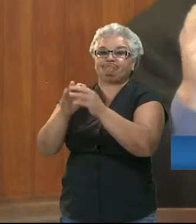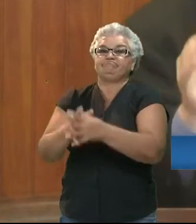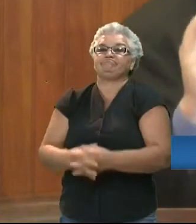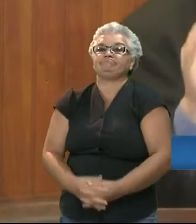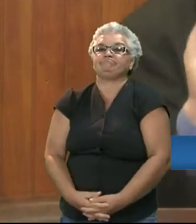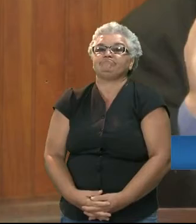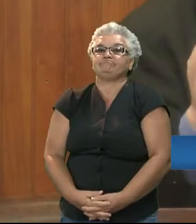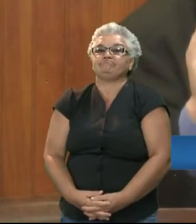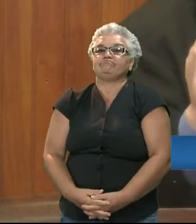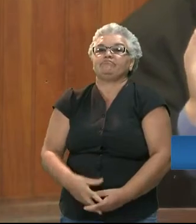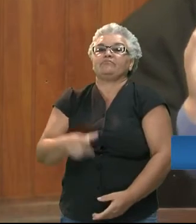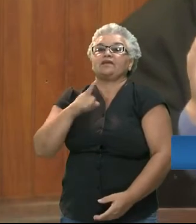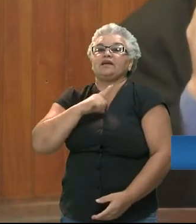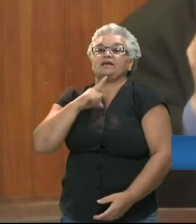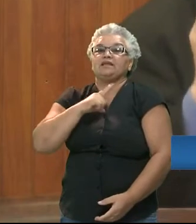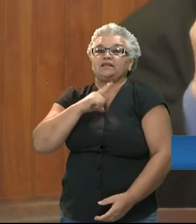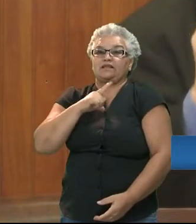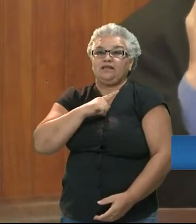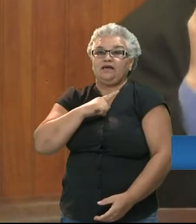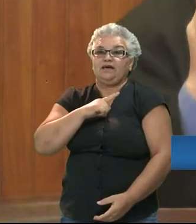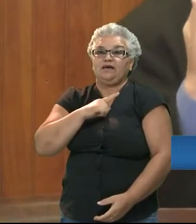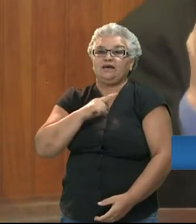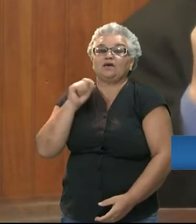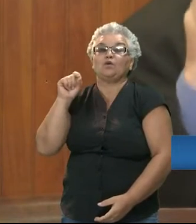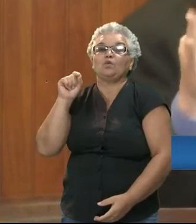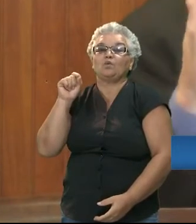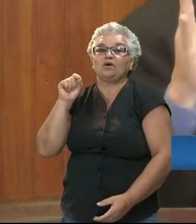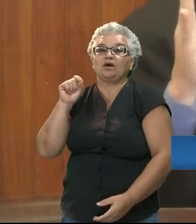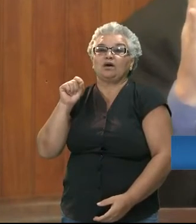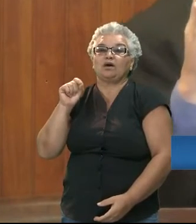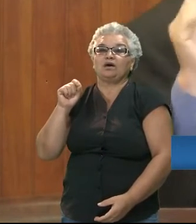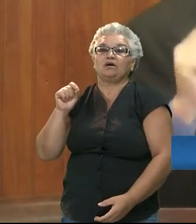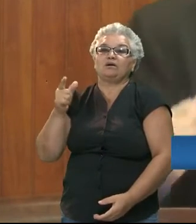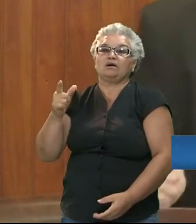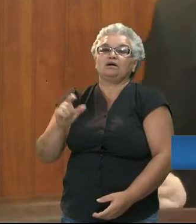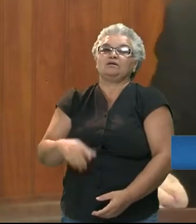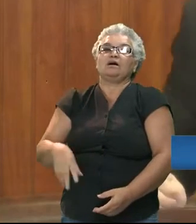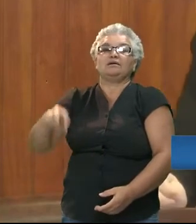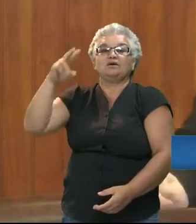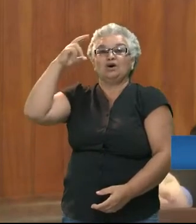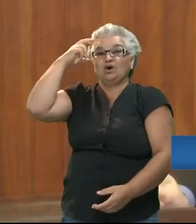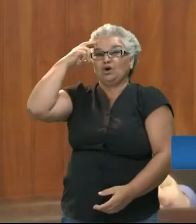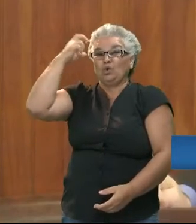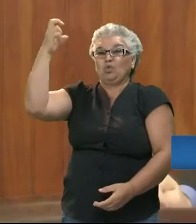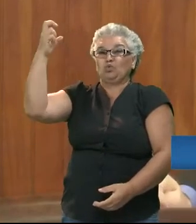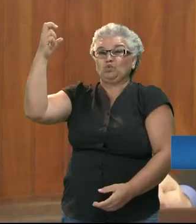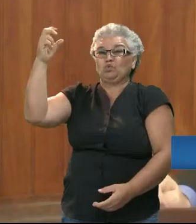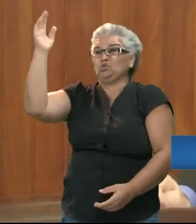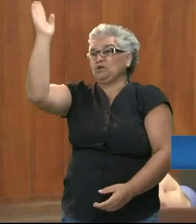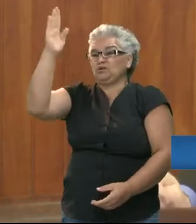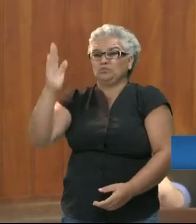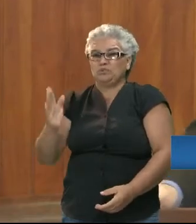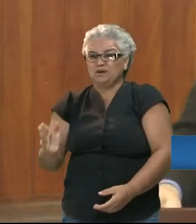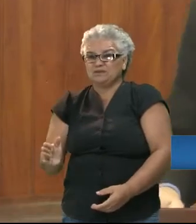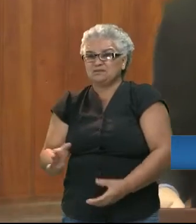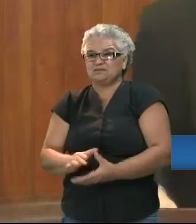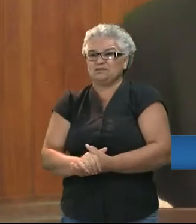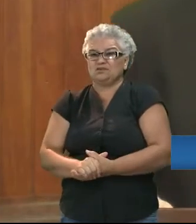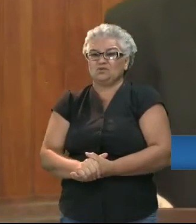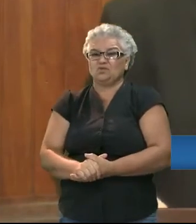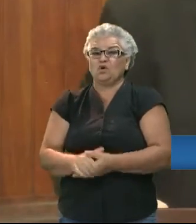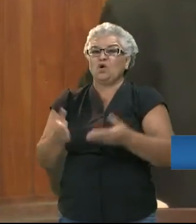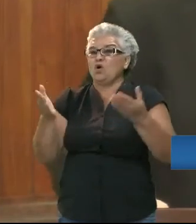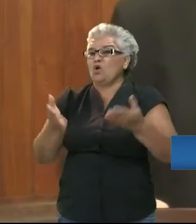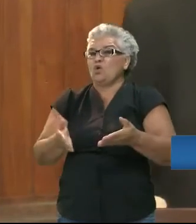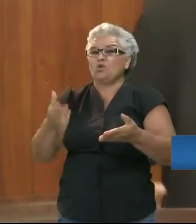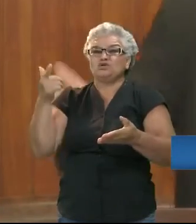Nós temos um Código Tributário Municipal que é a herança de um tempo inflacionário que era a cultura brasileira, não é? Hoje você não tem mais